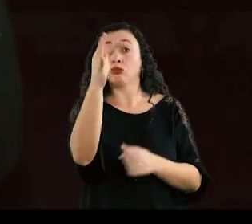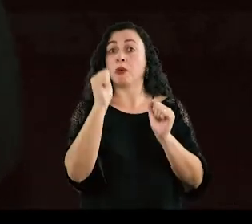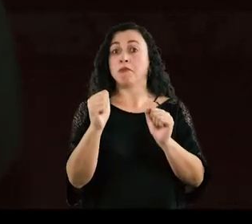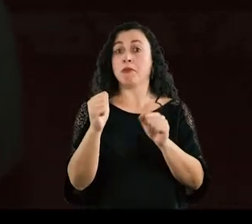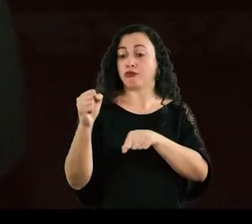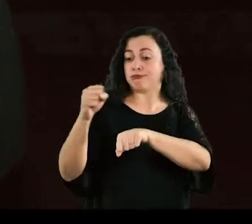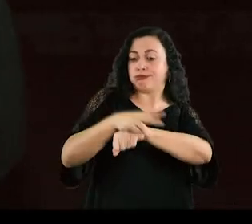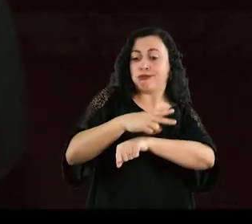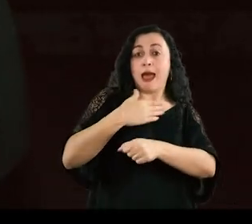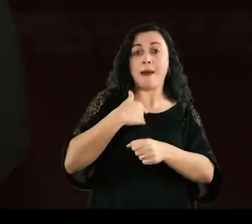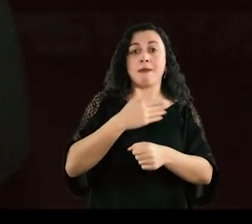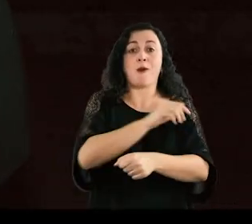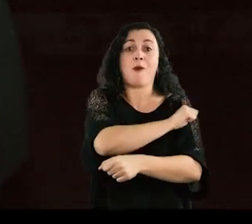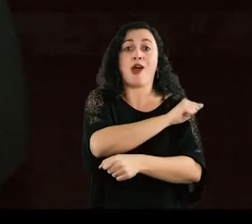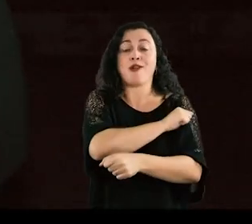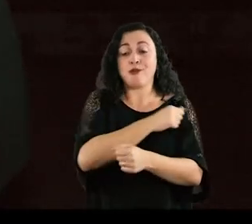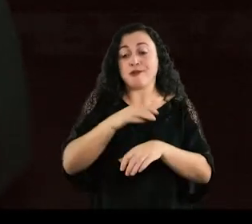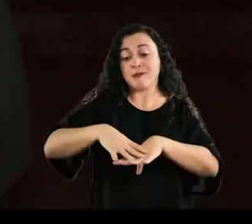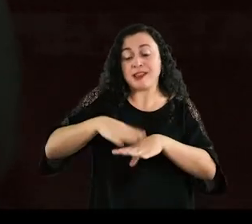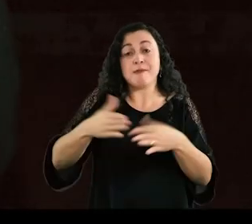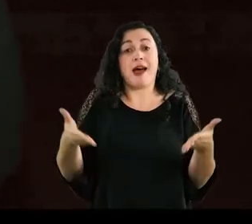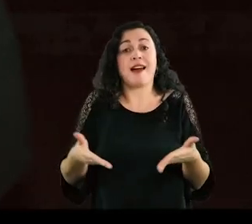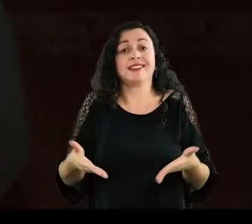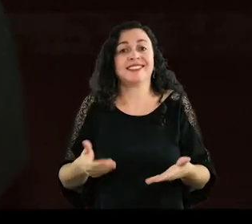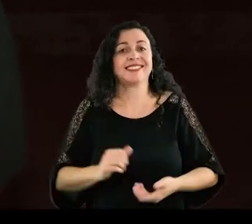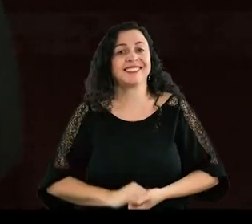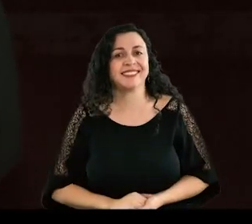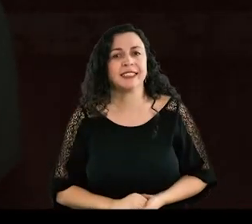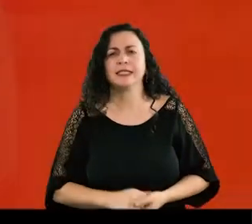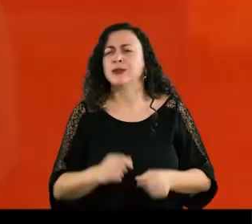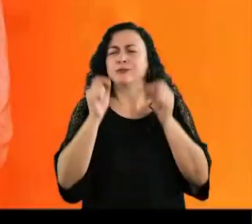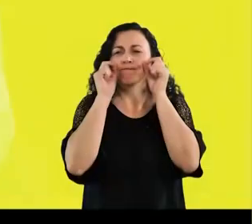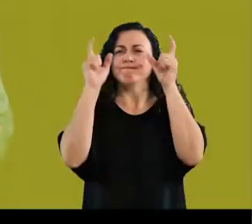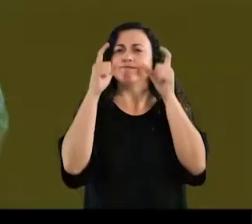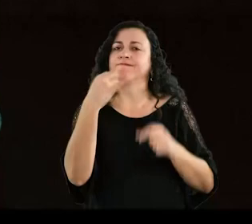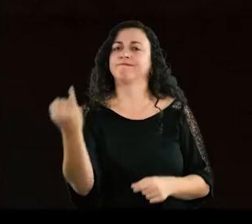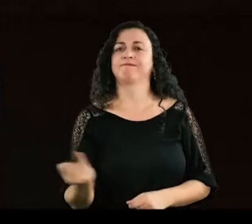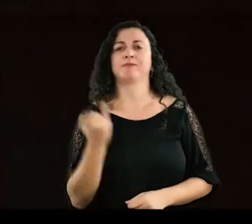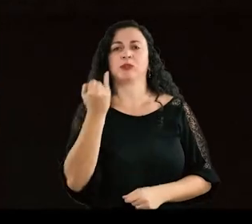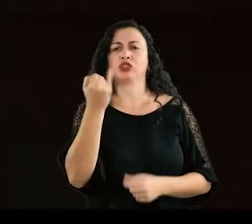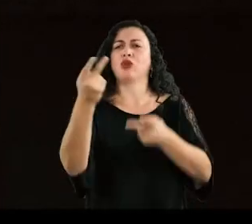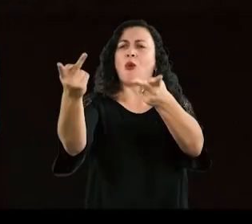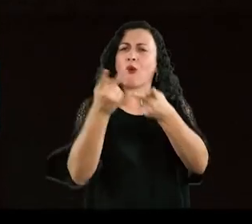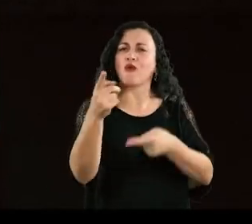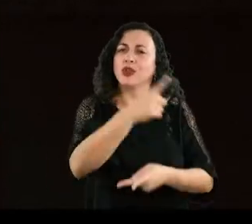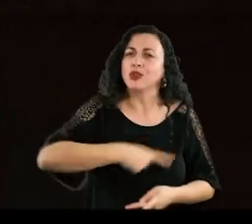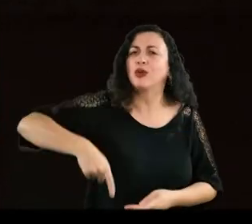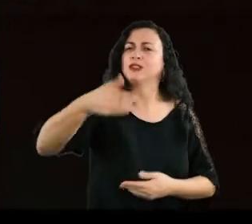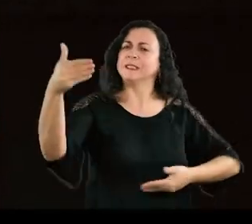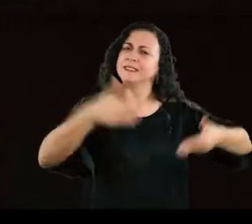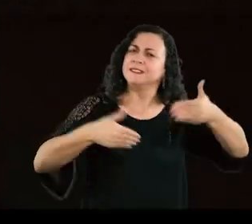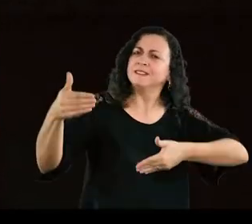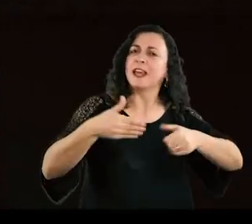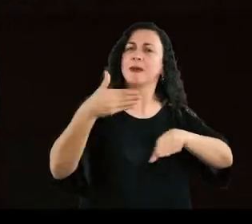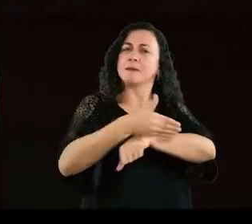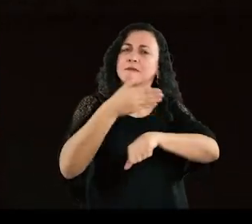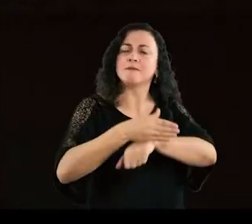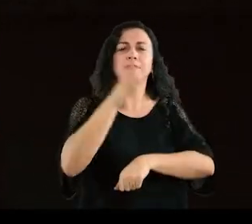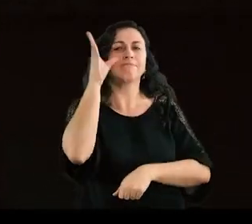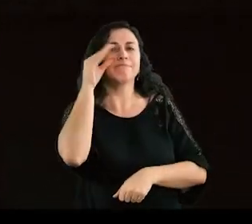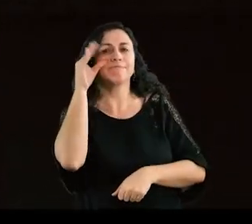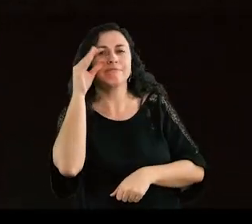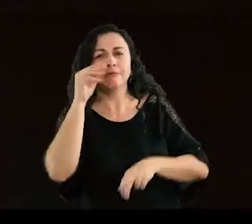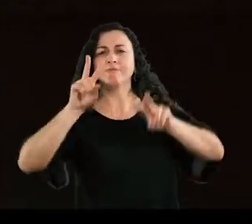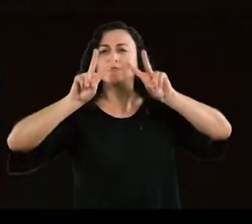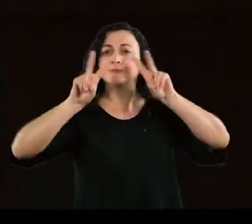aluno na matemática. Então, esse despertar é muito bacana. Convido todo mundo a sempre acompanhar as notícias do museu,